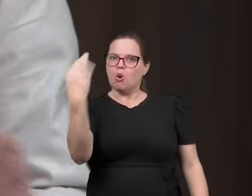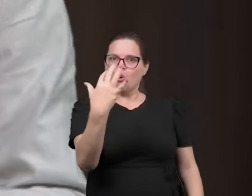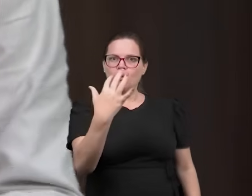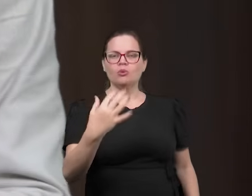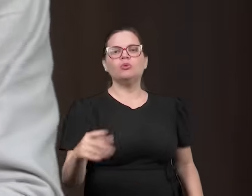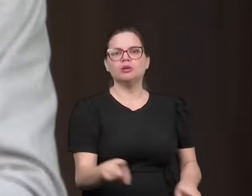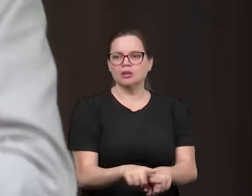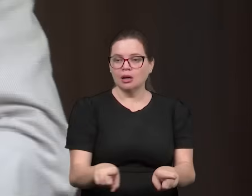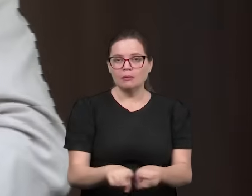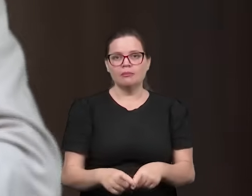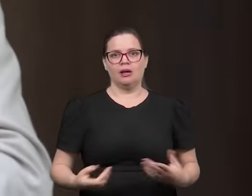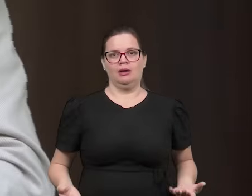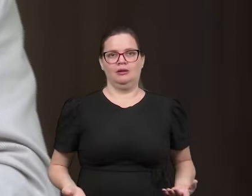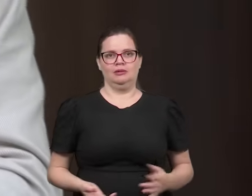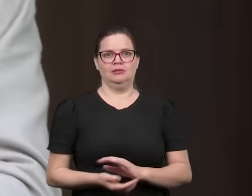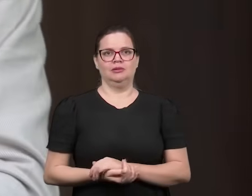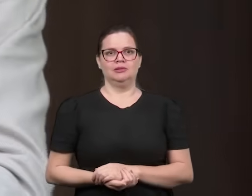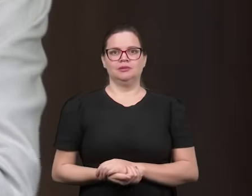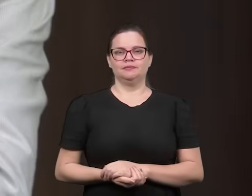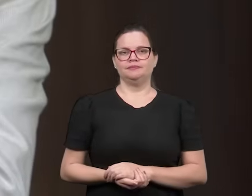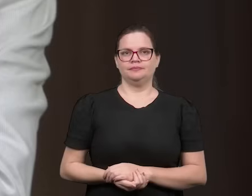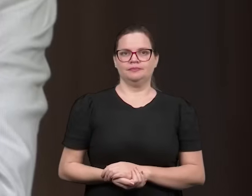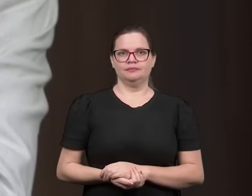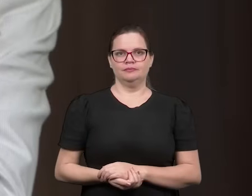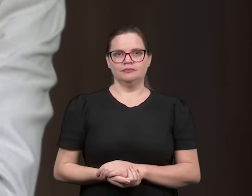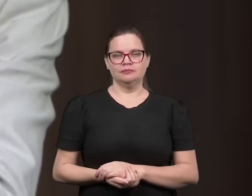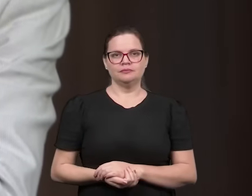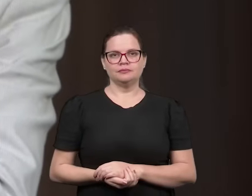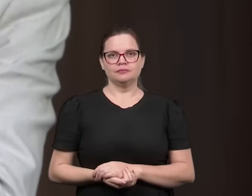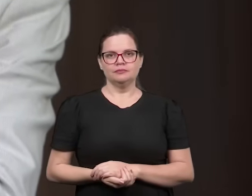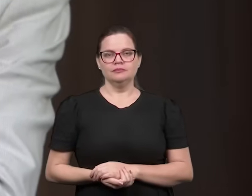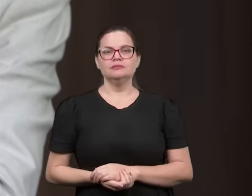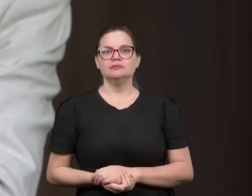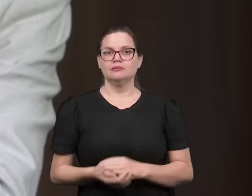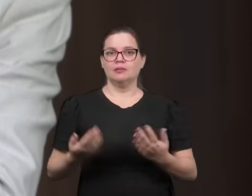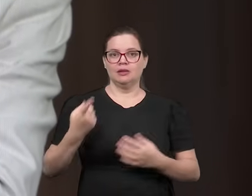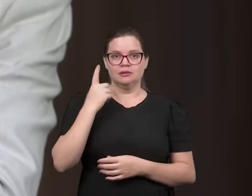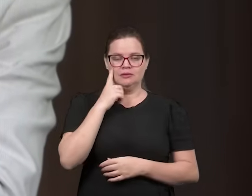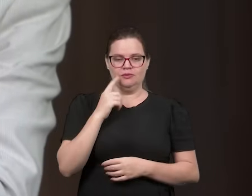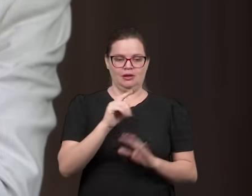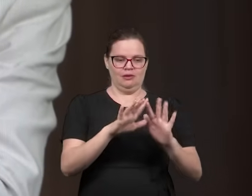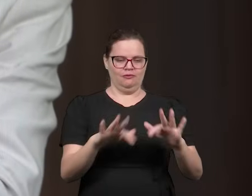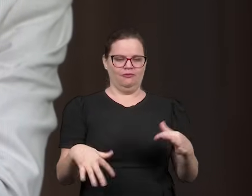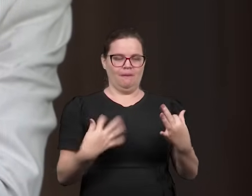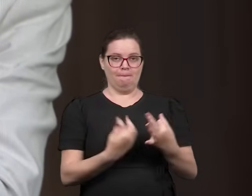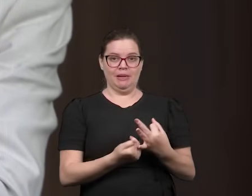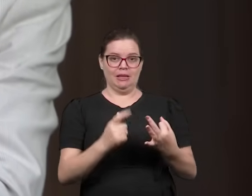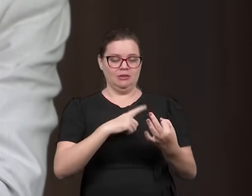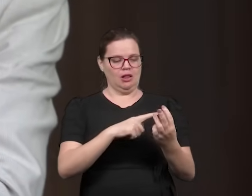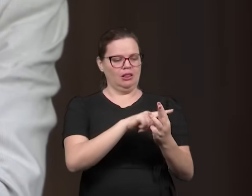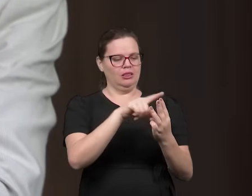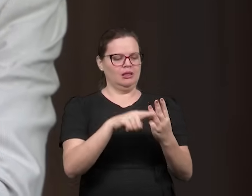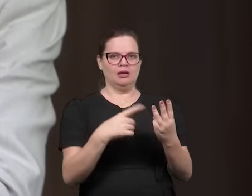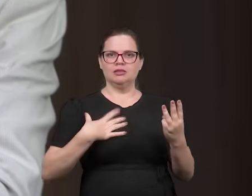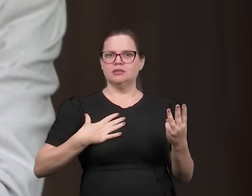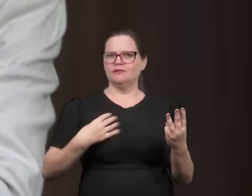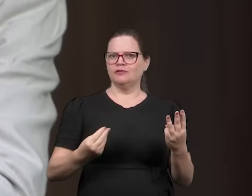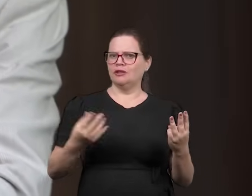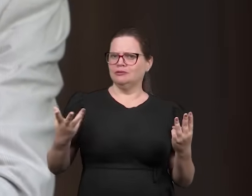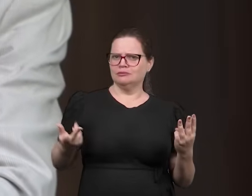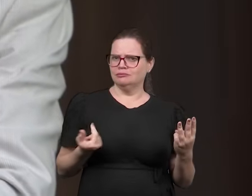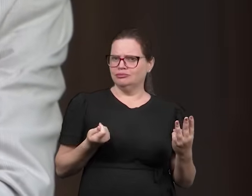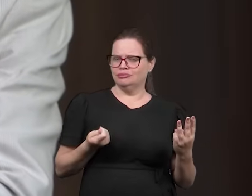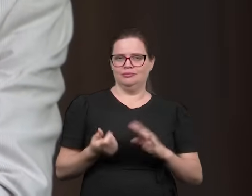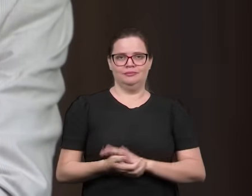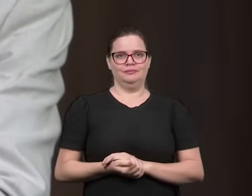revolucionou. Então veja como nós temos uma família com 3 filhos assim, brilhantes, interessantes, né,